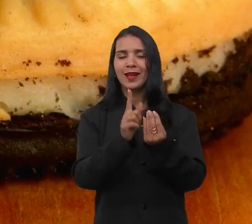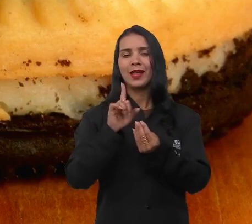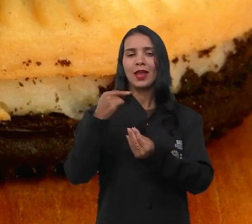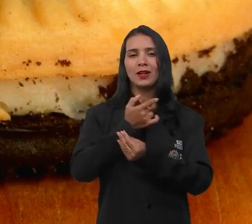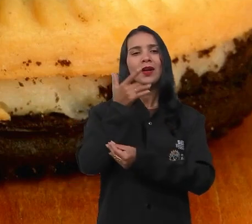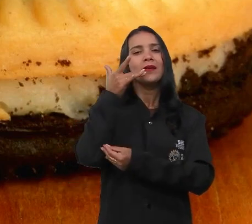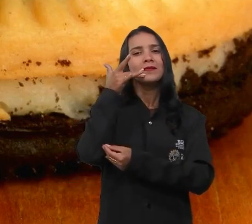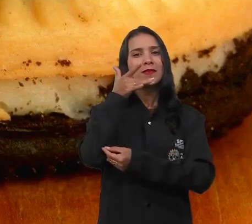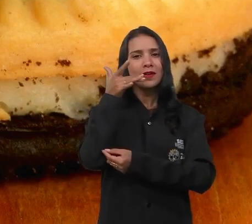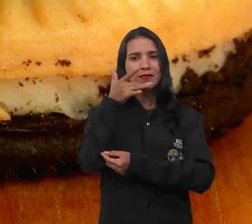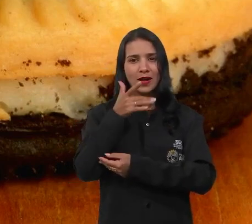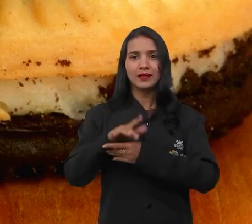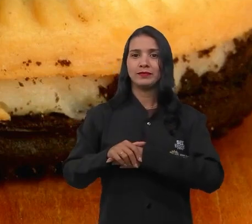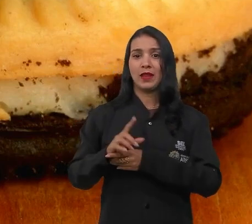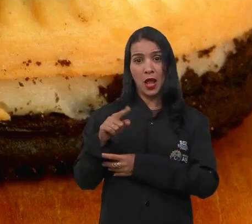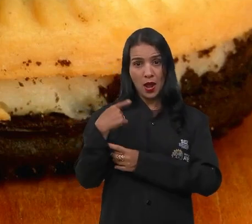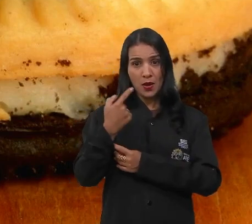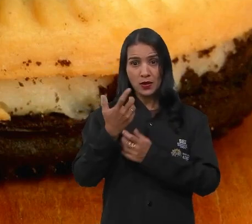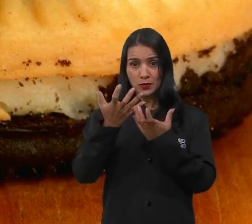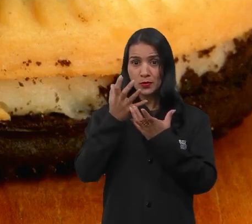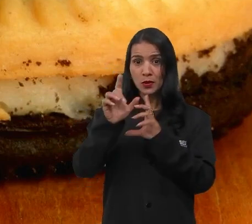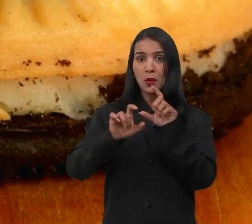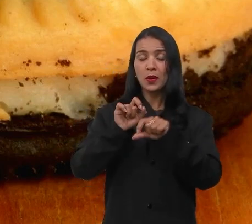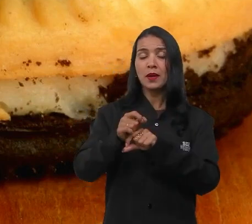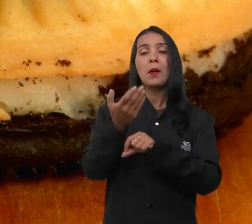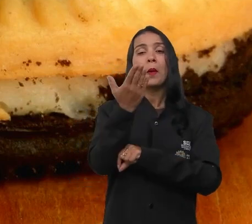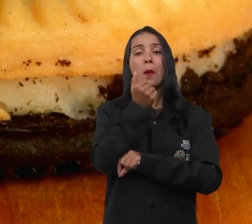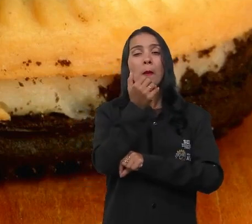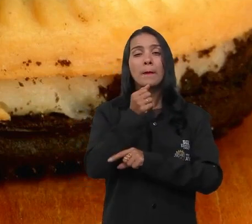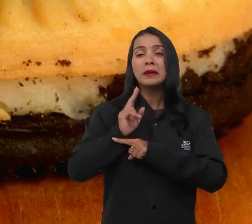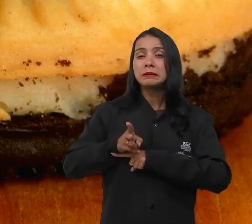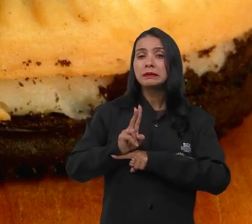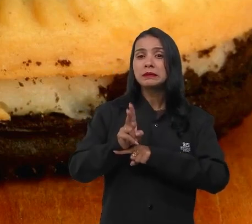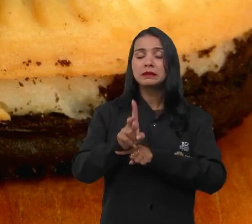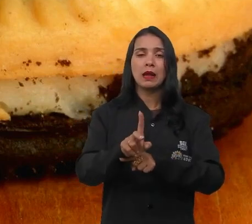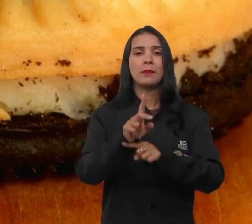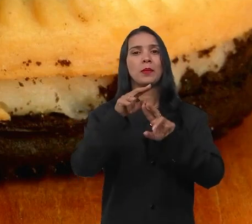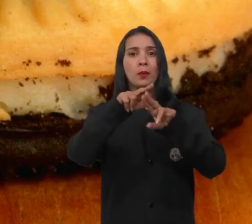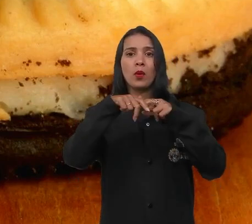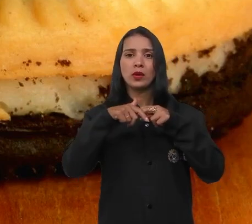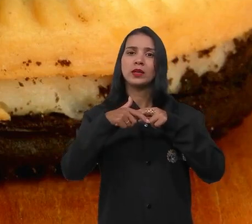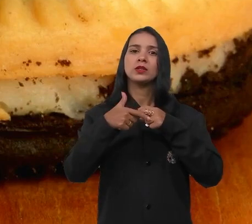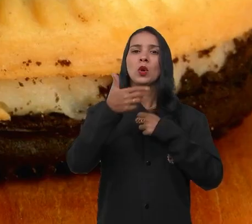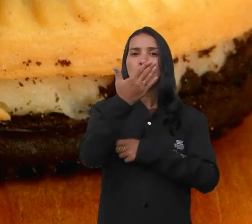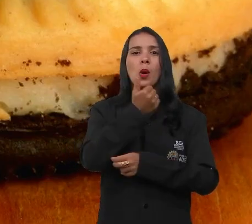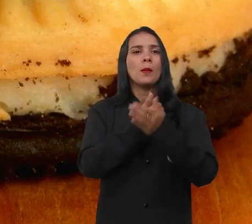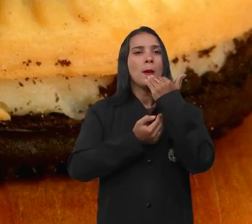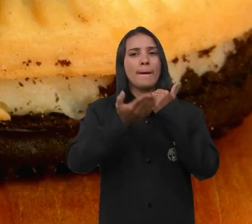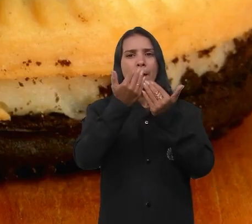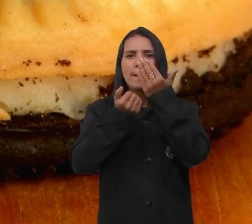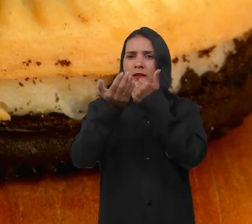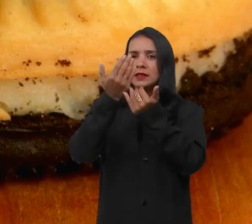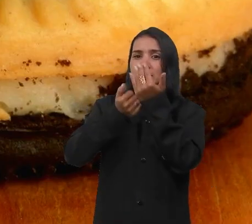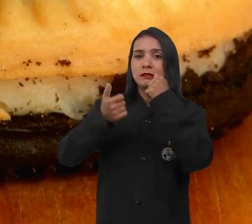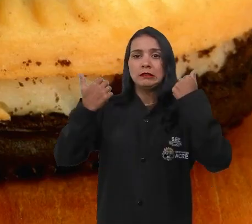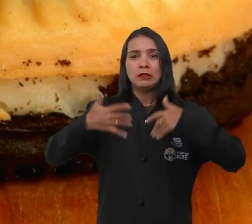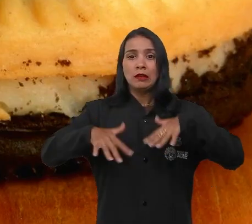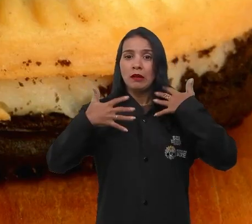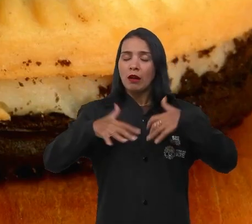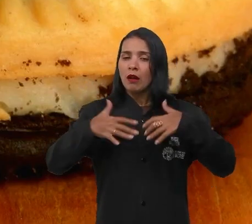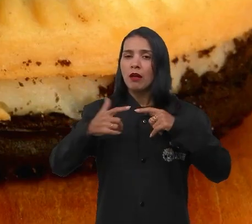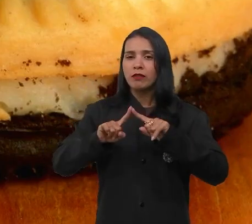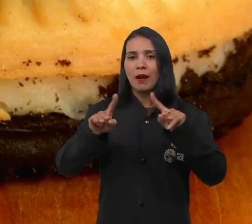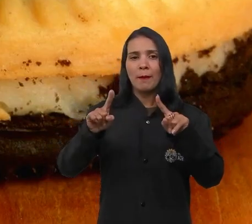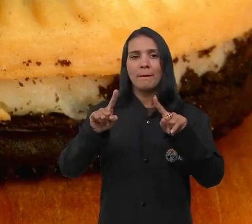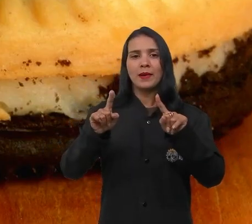hiperpalatável, né? Então ele vai estimular o consumo e vai dificultar ali a saciedade, né? Então ele já é criado ali para deixar a gente